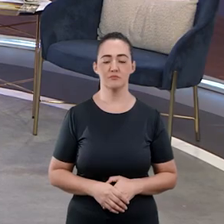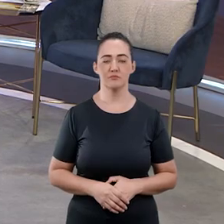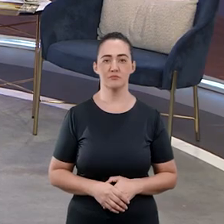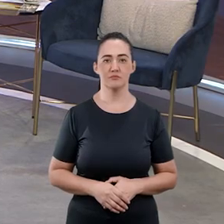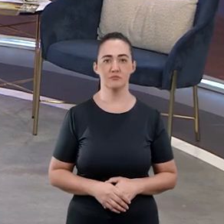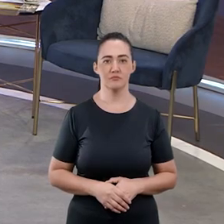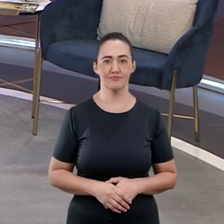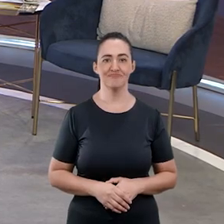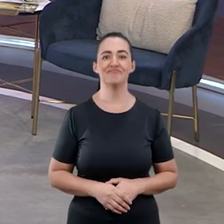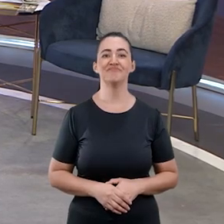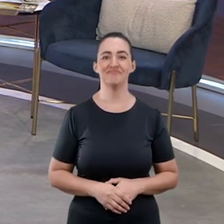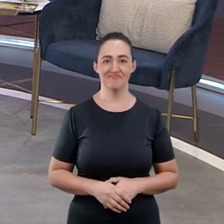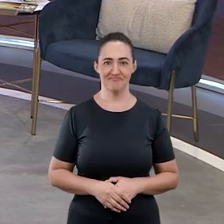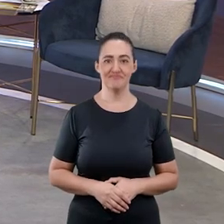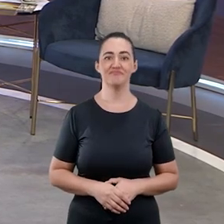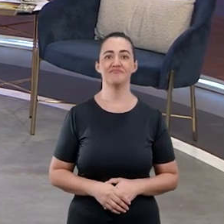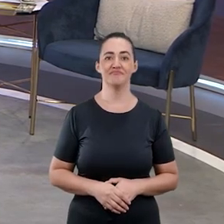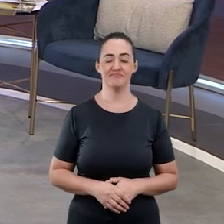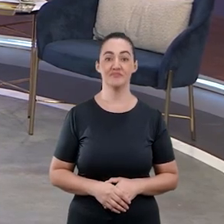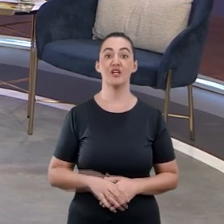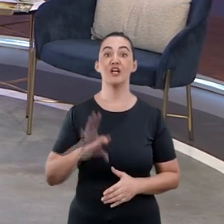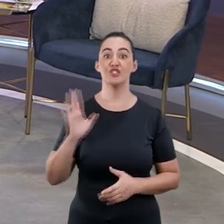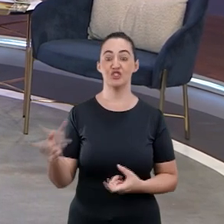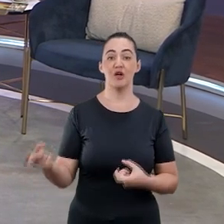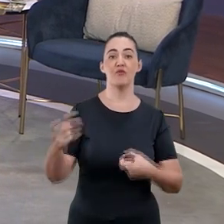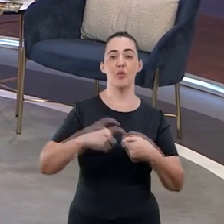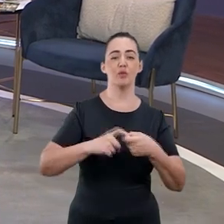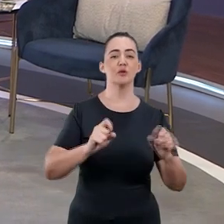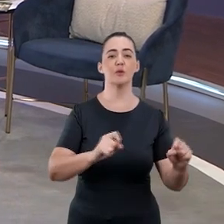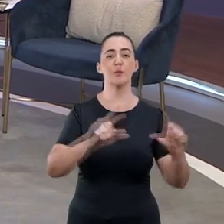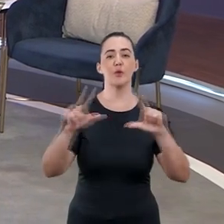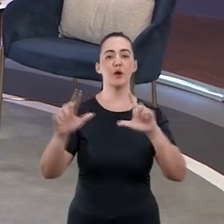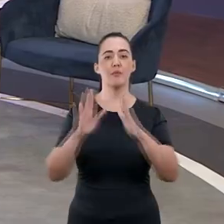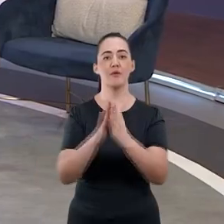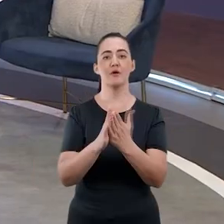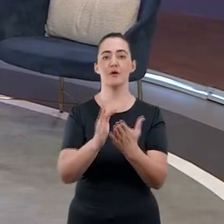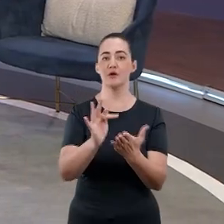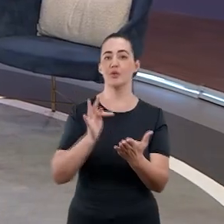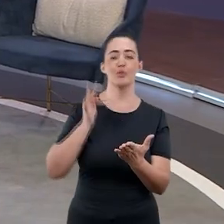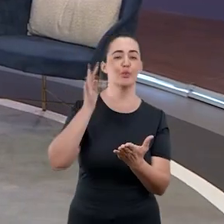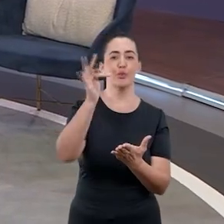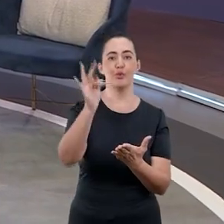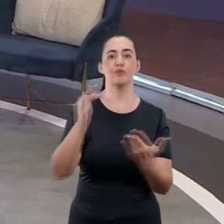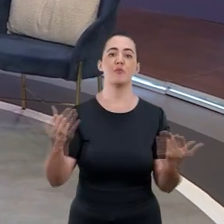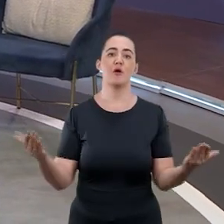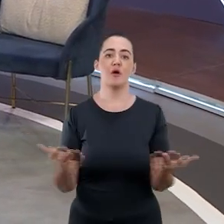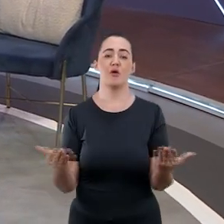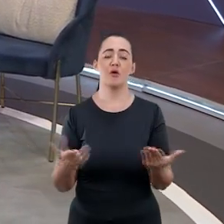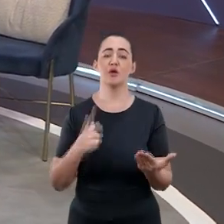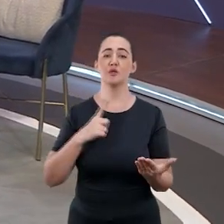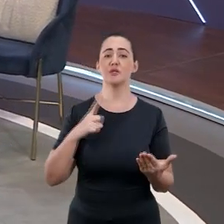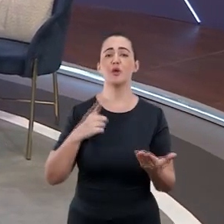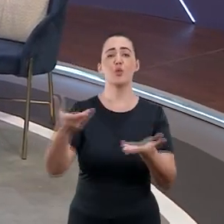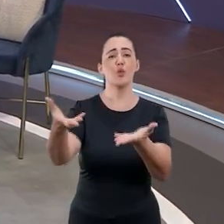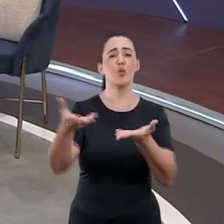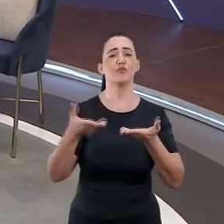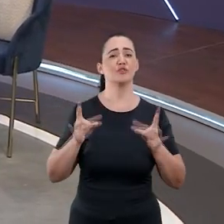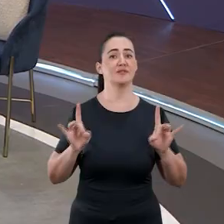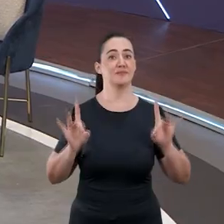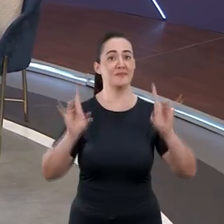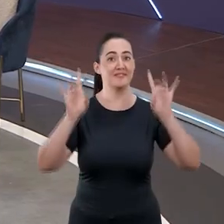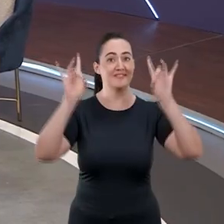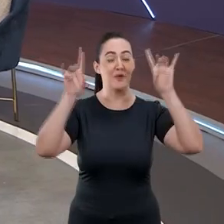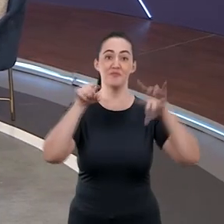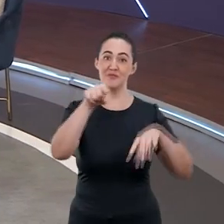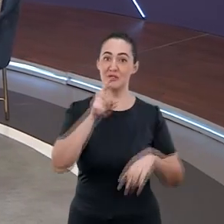Já estamos de volta com o programa A Arena do Futuro e nesse momento eu tenho um convite muito especial para que você